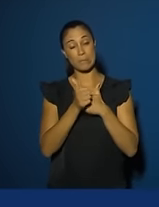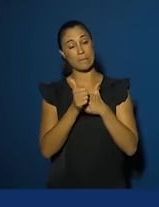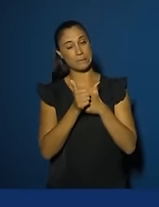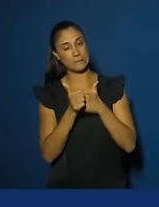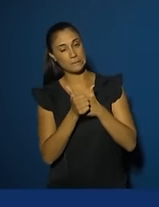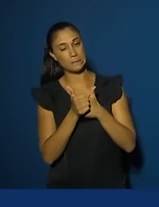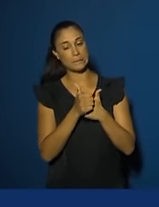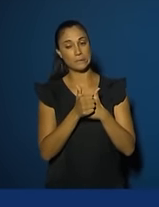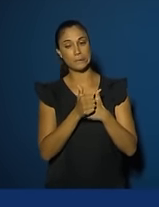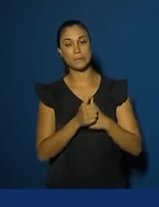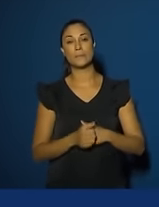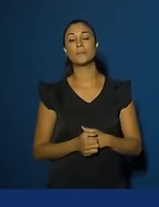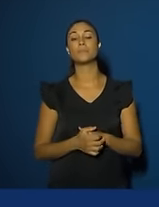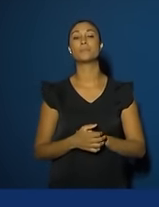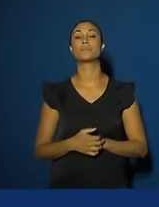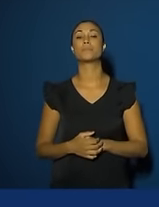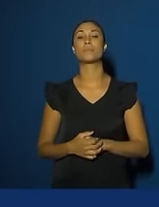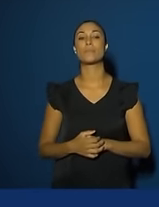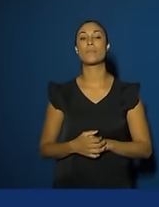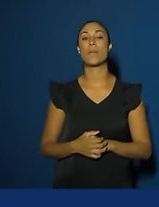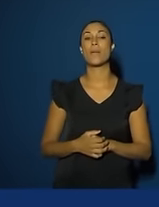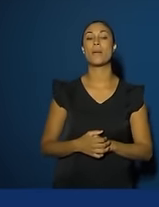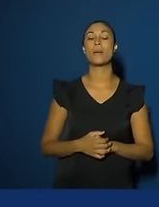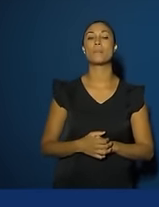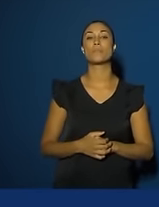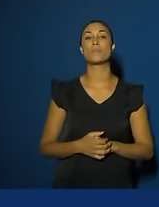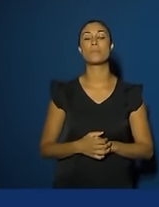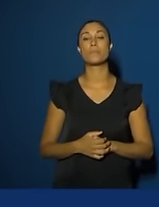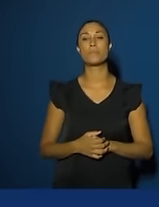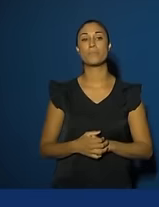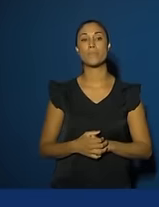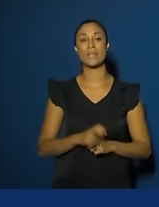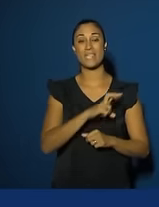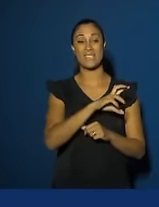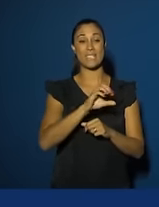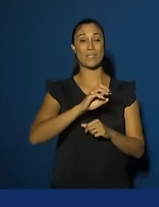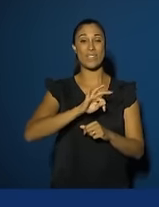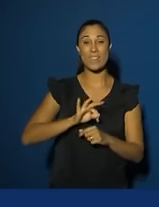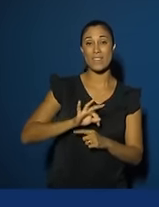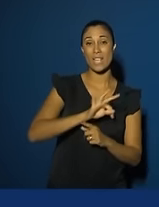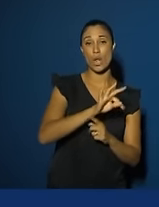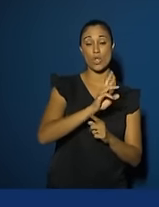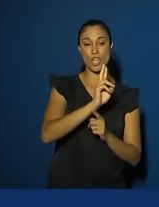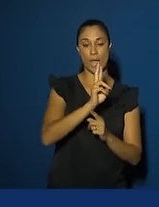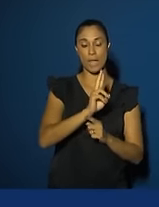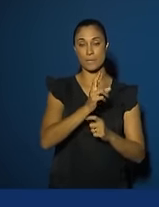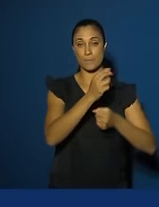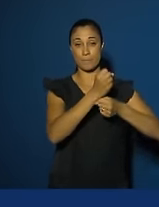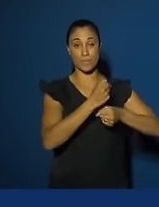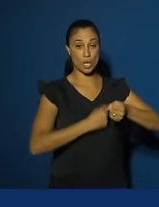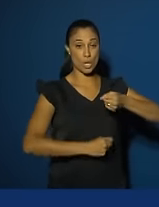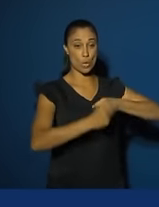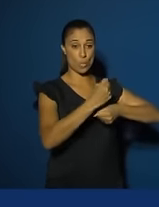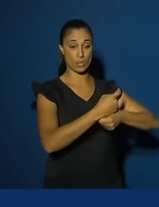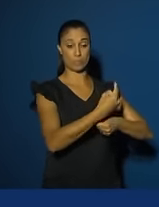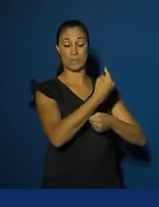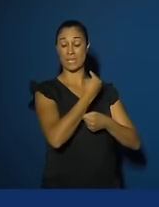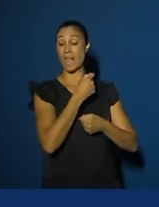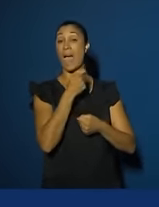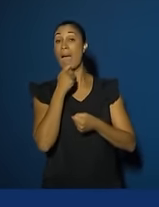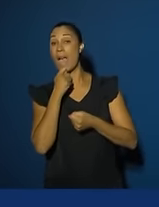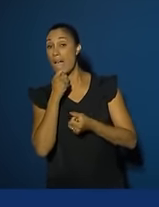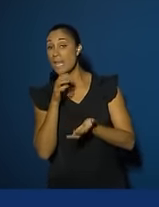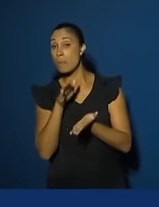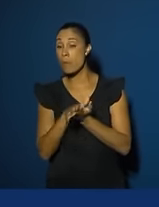no Supremo Tribunal Federal Rio trilhão deais e o ano passado ela ainda nos custou